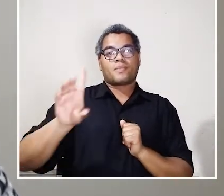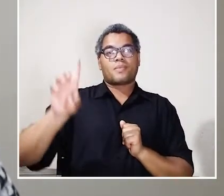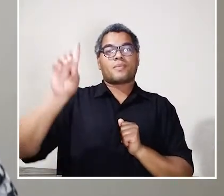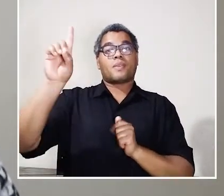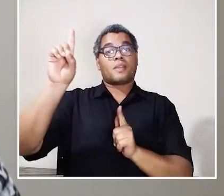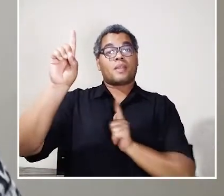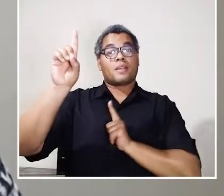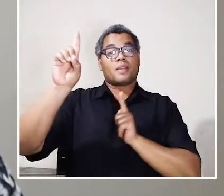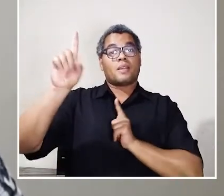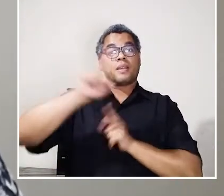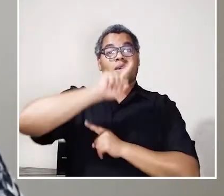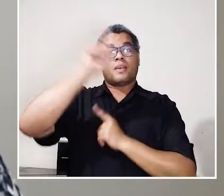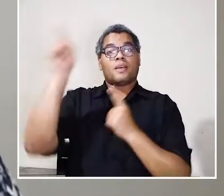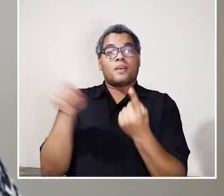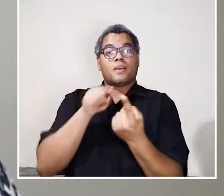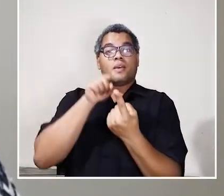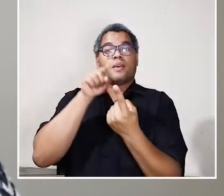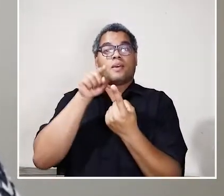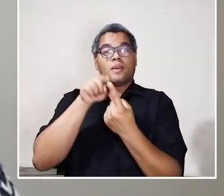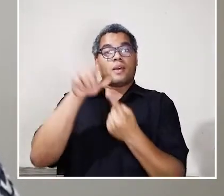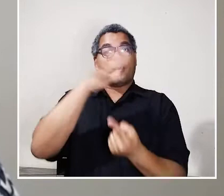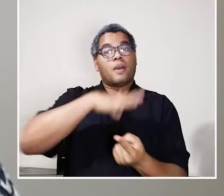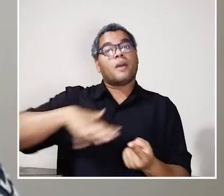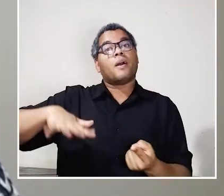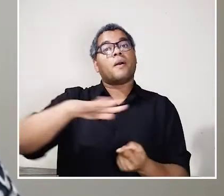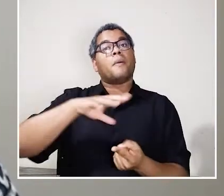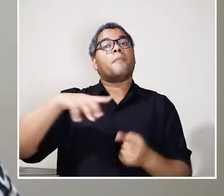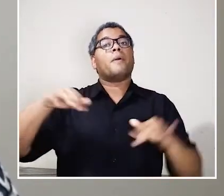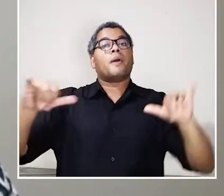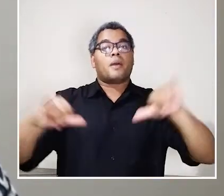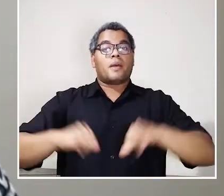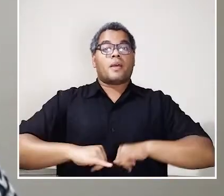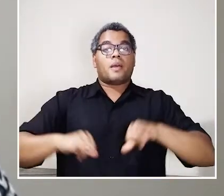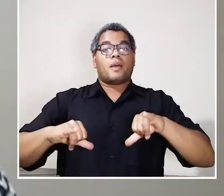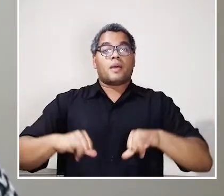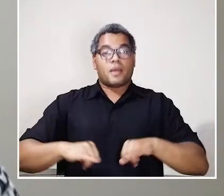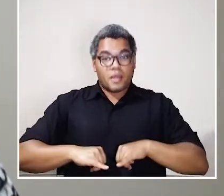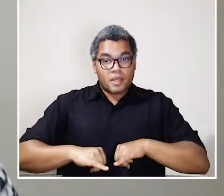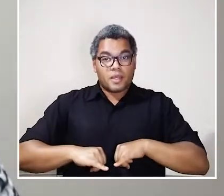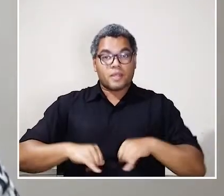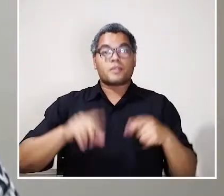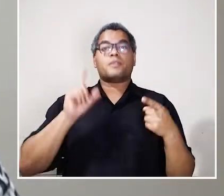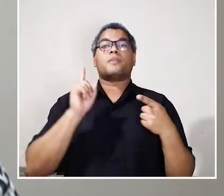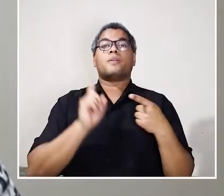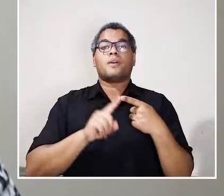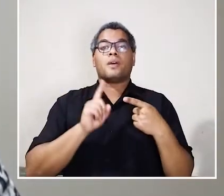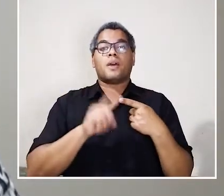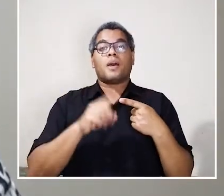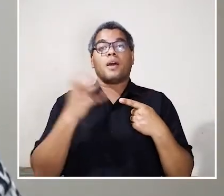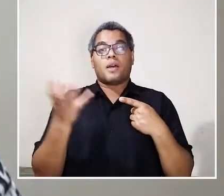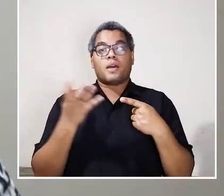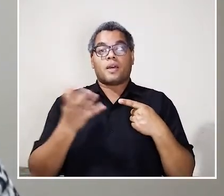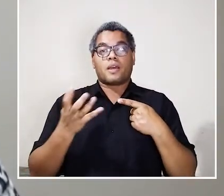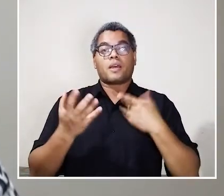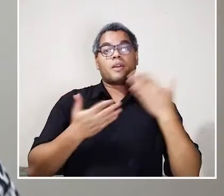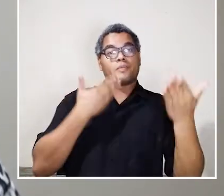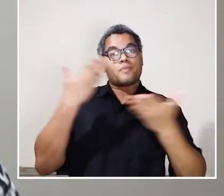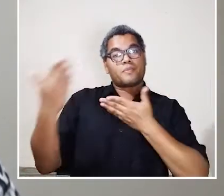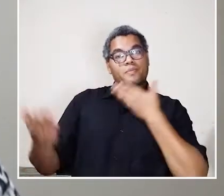Deus tem um propósito em meio ao sofrimento. É este Outro ponto sobre o qual eu quero